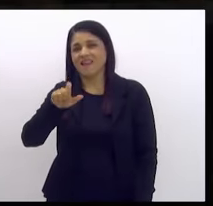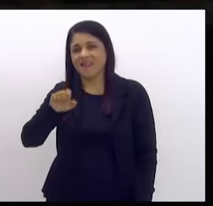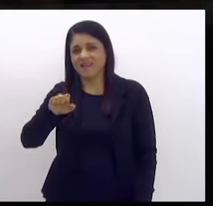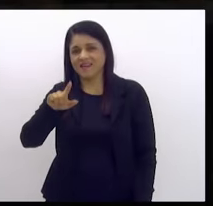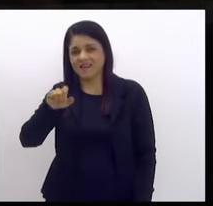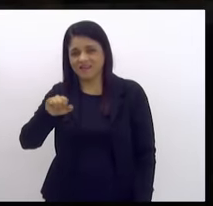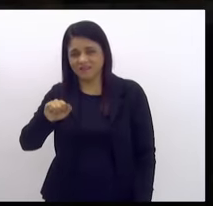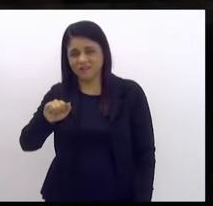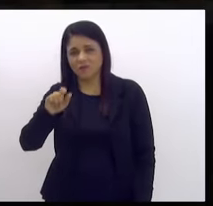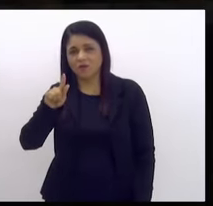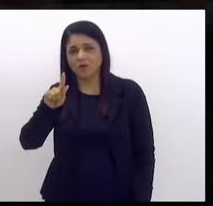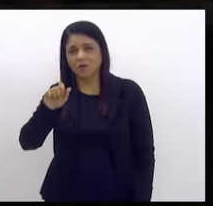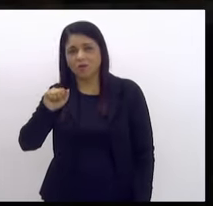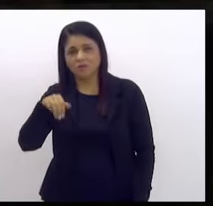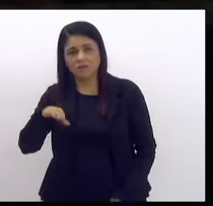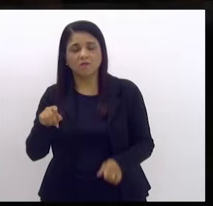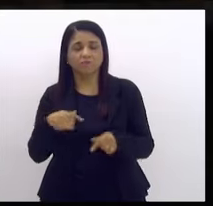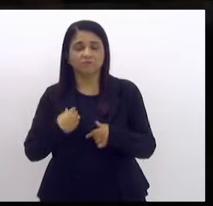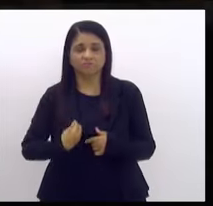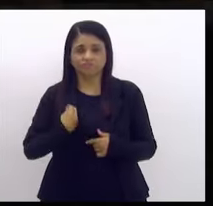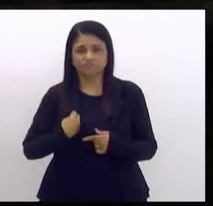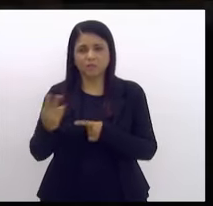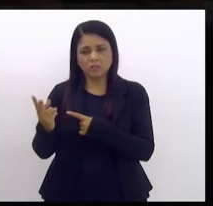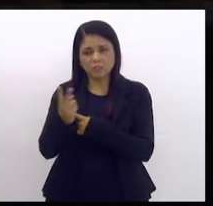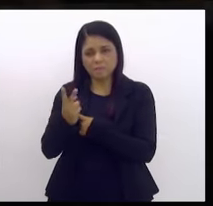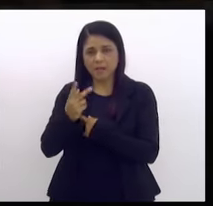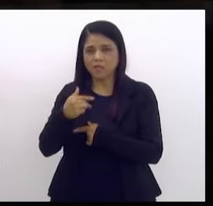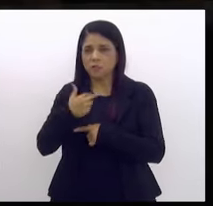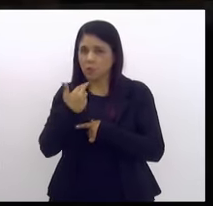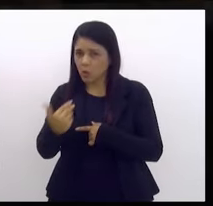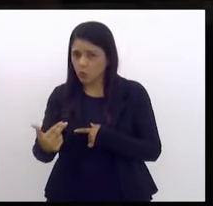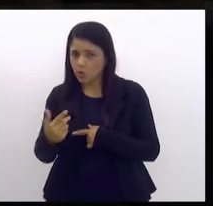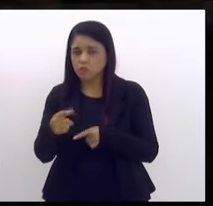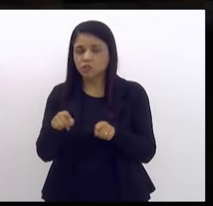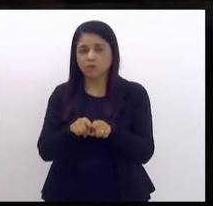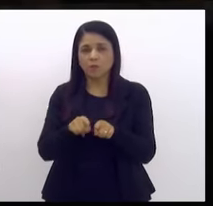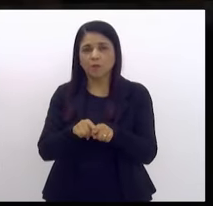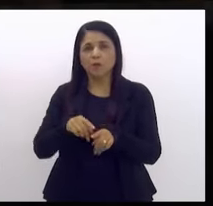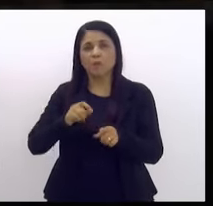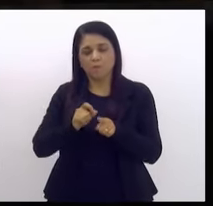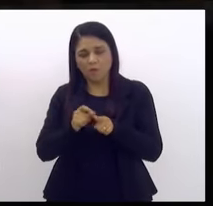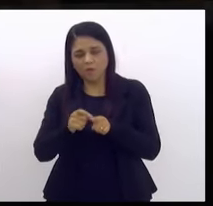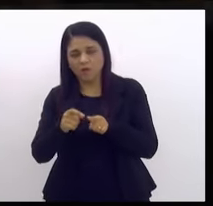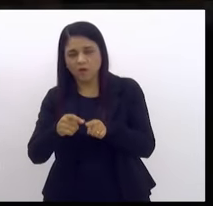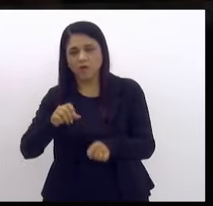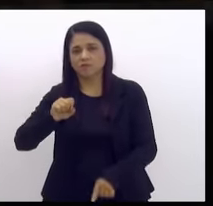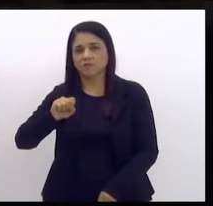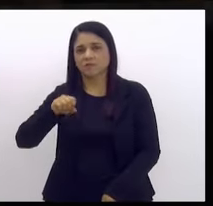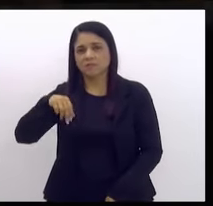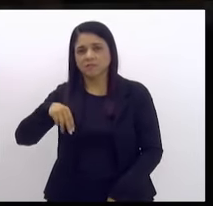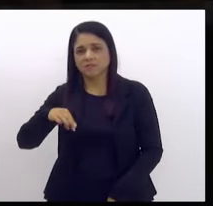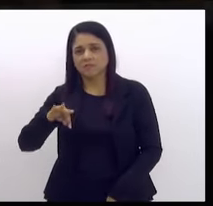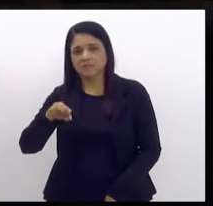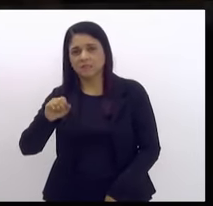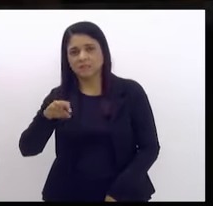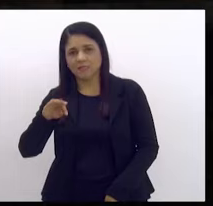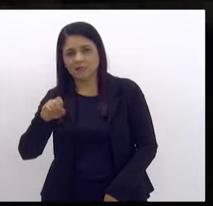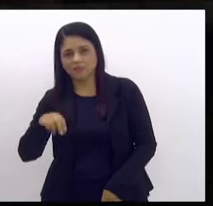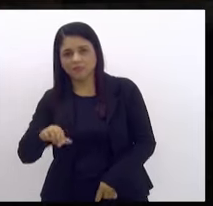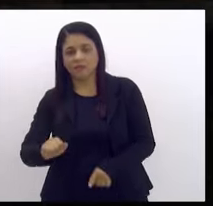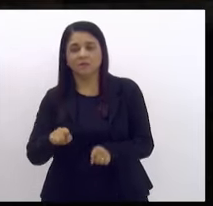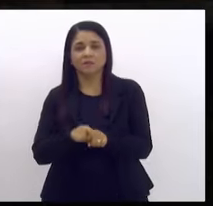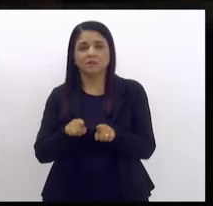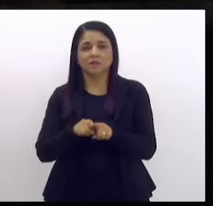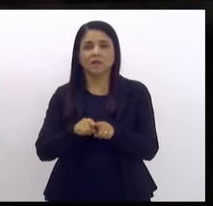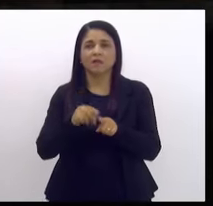os empréstimos linguísticos e a base material, morfológica, sintática dos empréstimos do